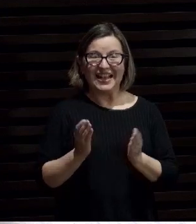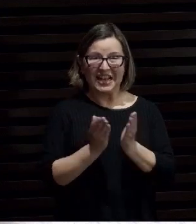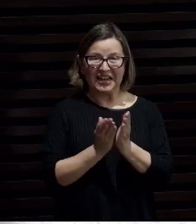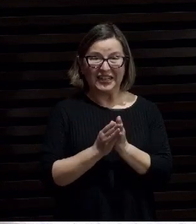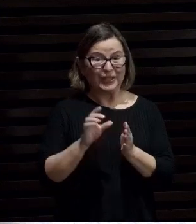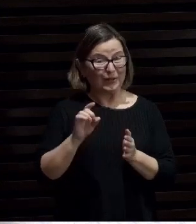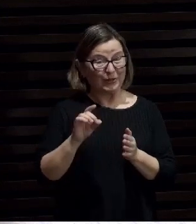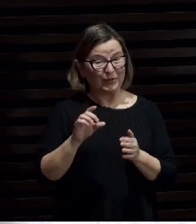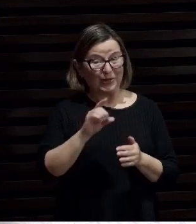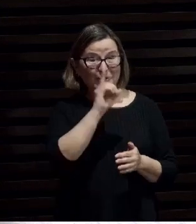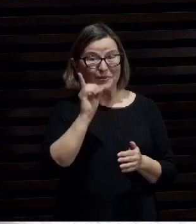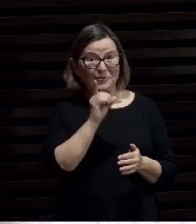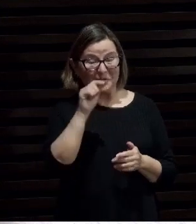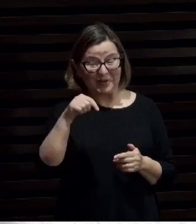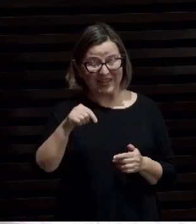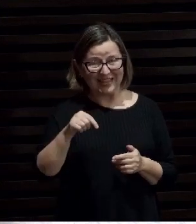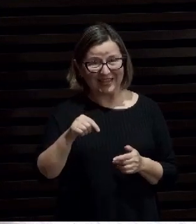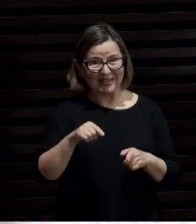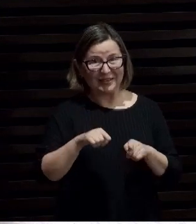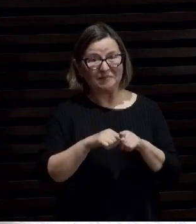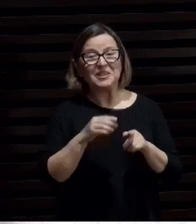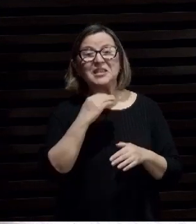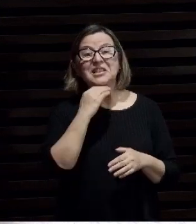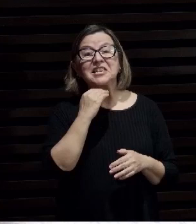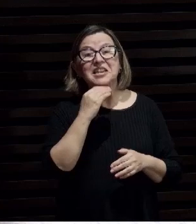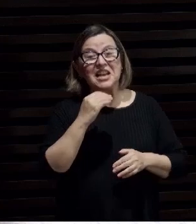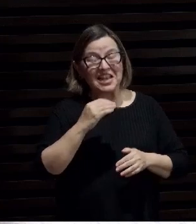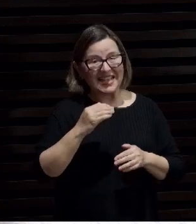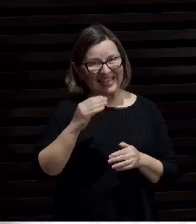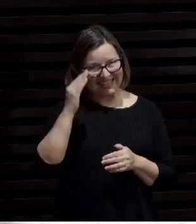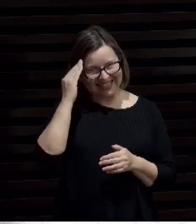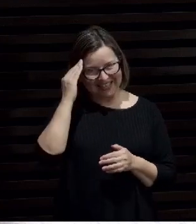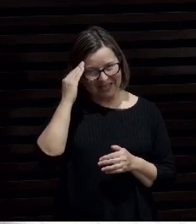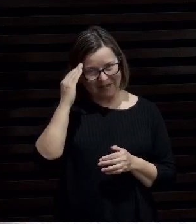Porque Jesus lhe traz vergonha.